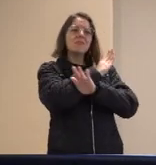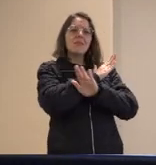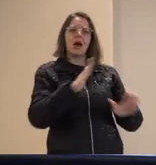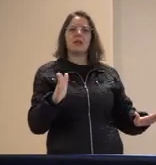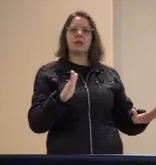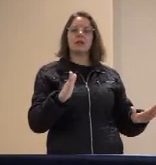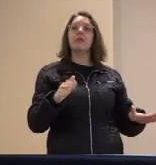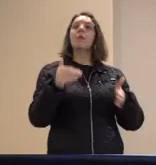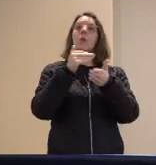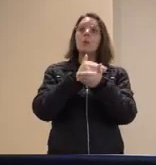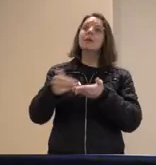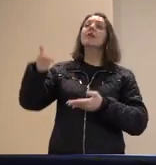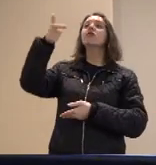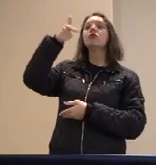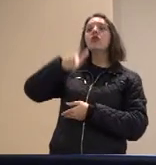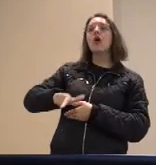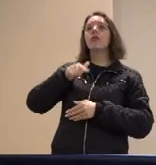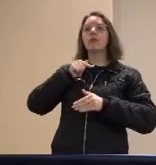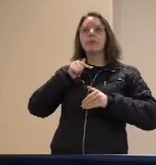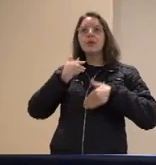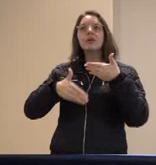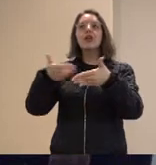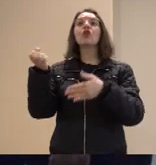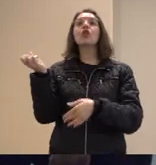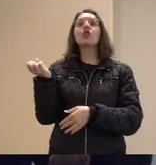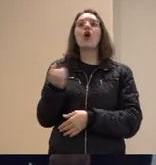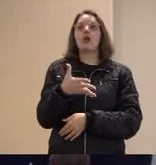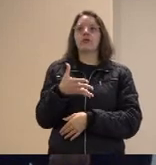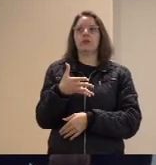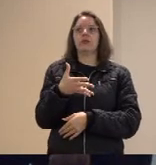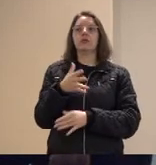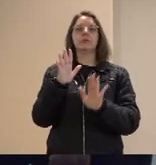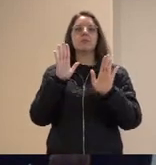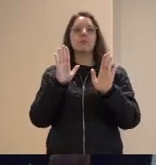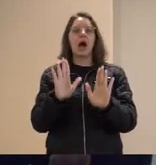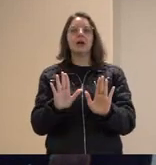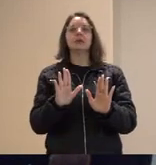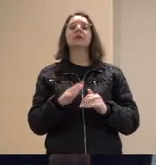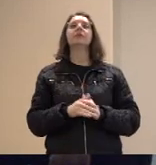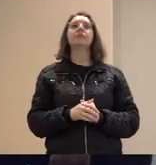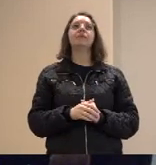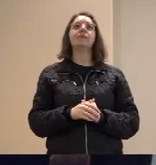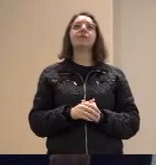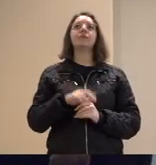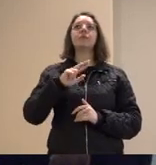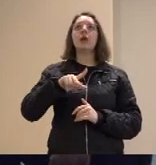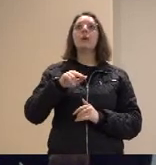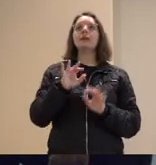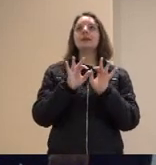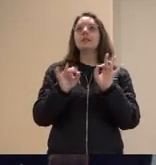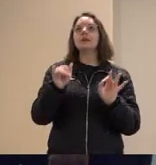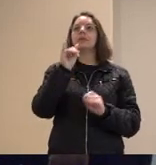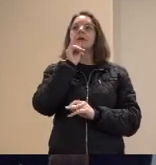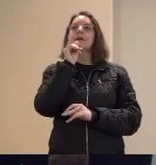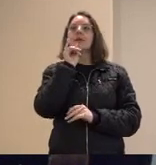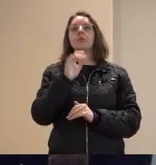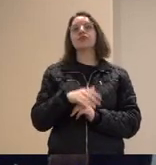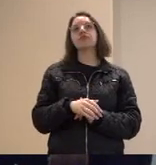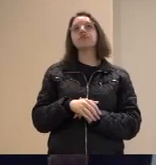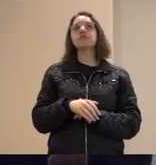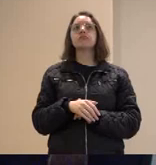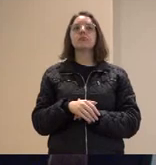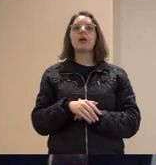novamente esse processo. Então, não era simplesmente dar um jeito ou continuar